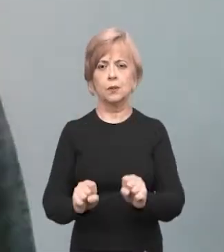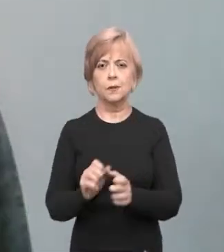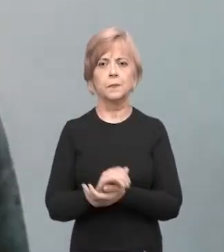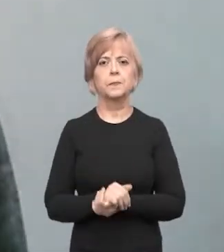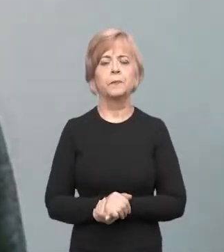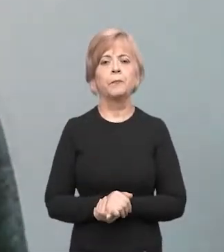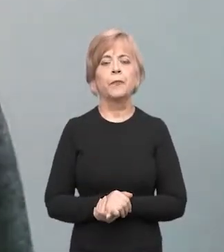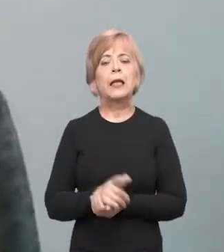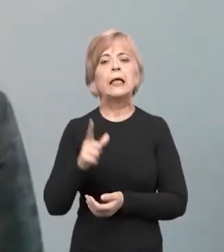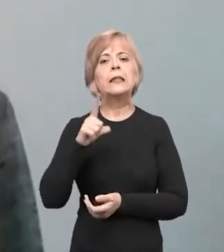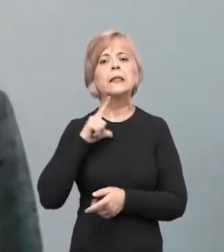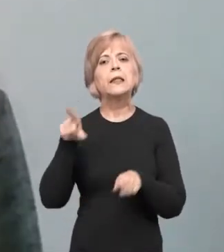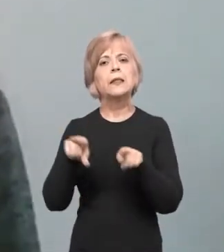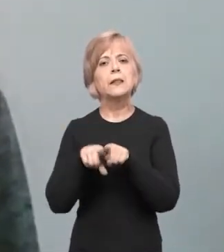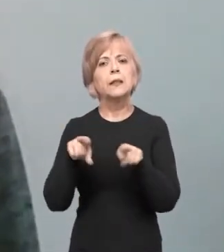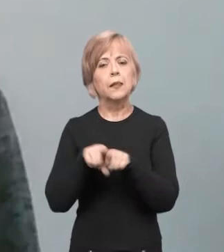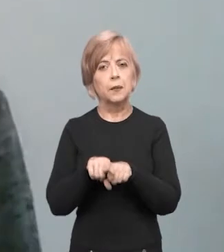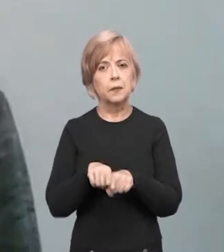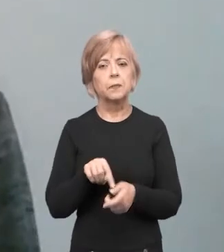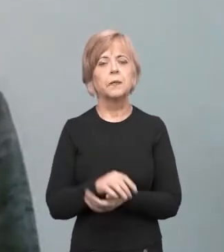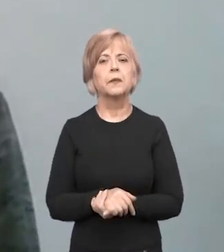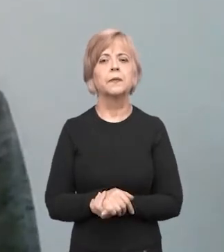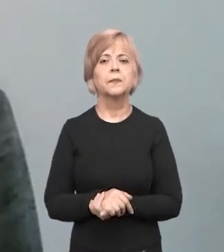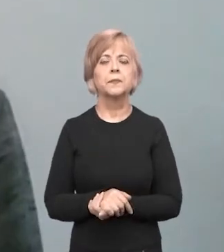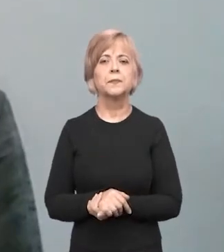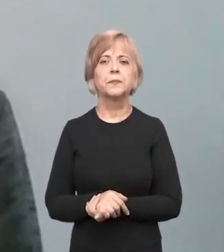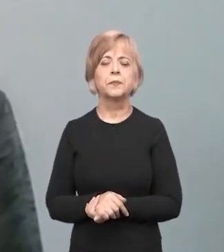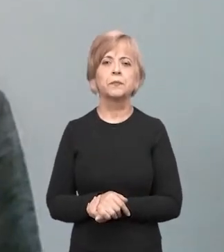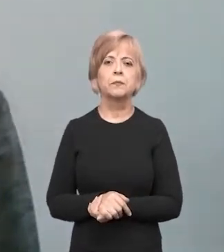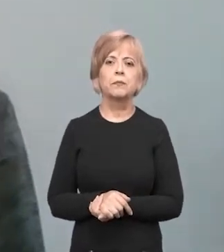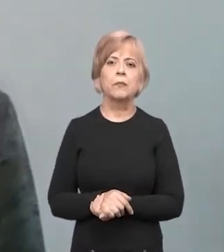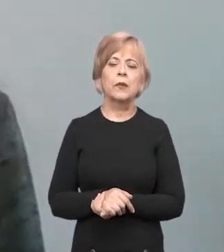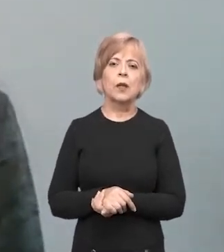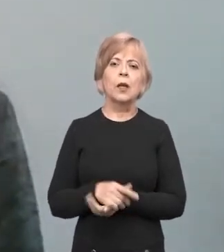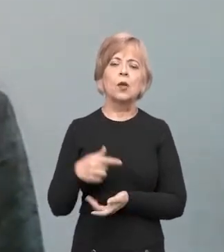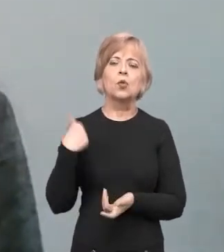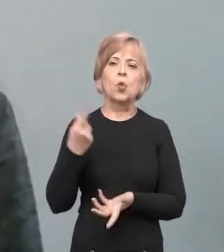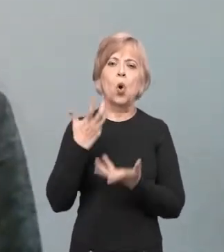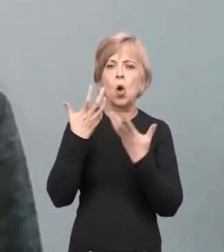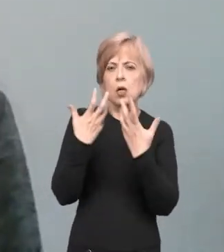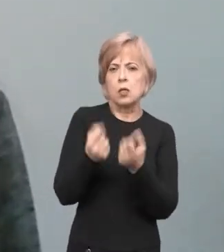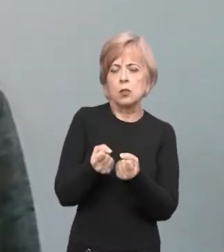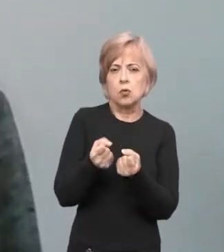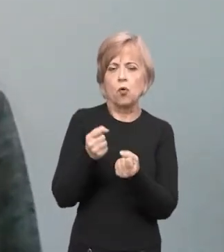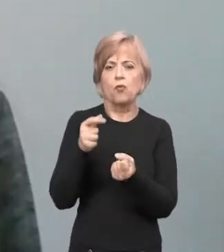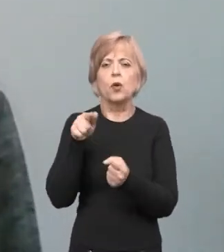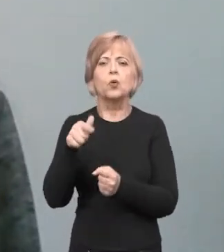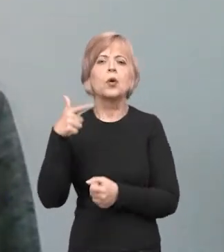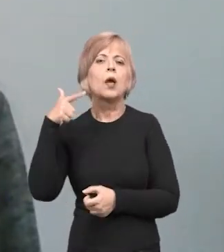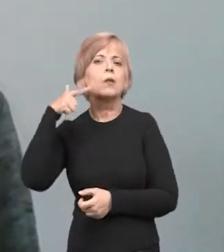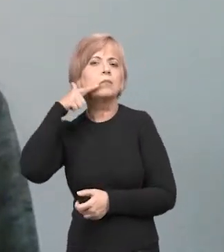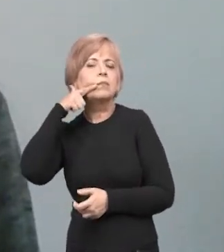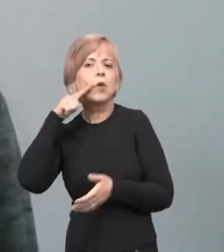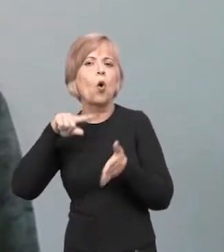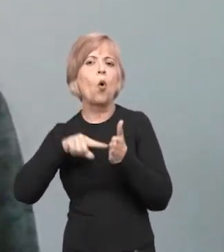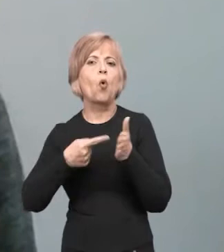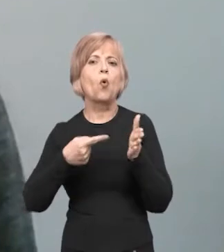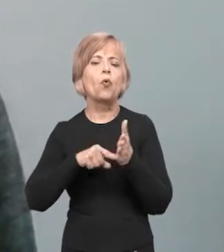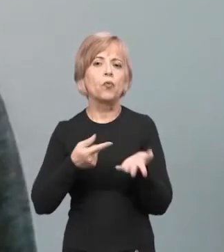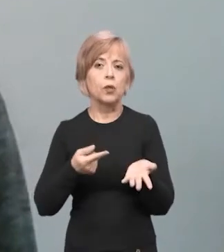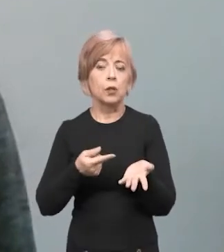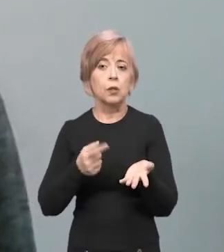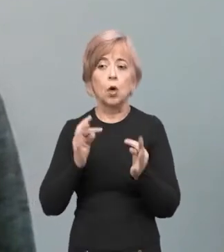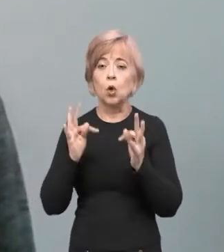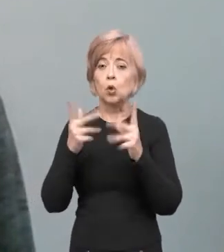estado. Temos também, nós recebemos as ouvidorias, né, relacionadas a todas